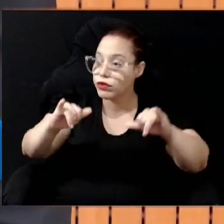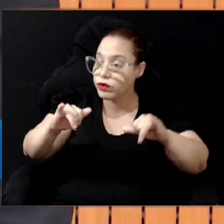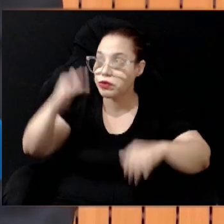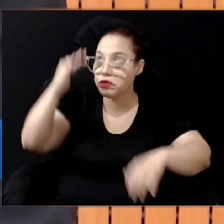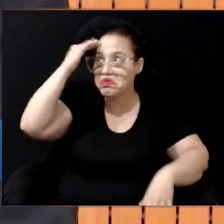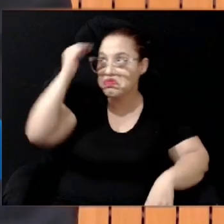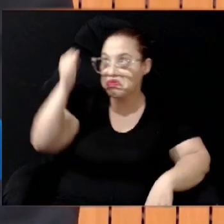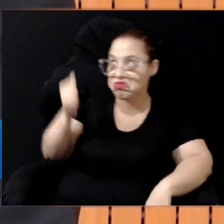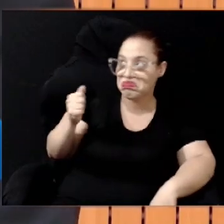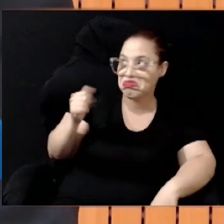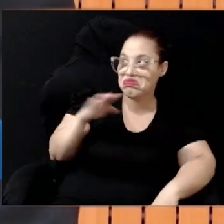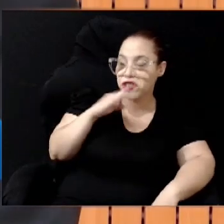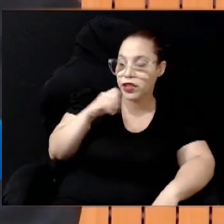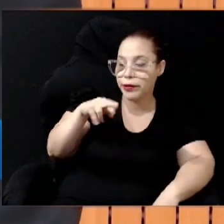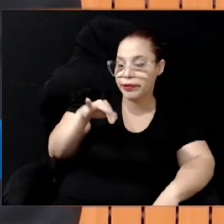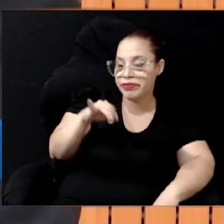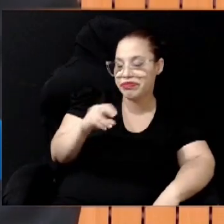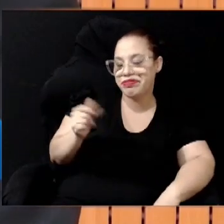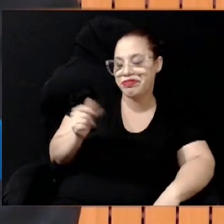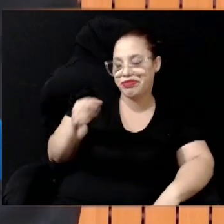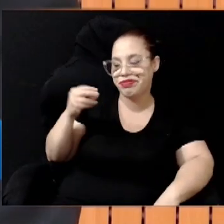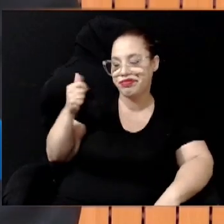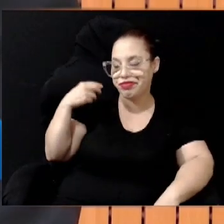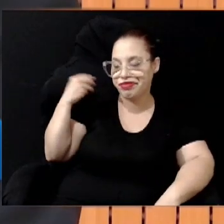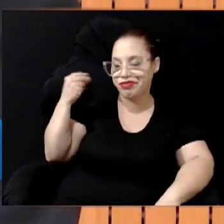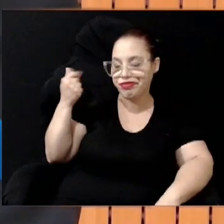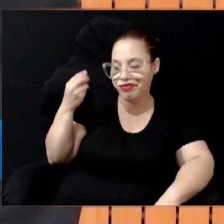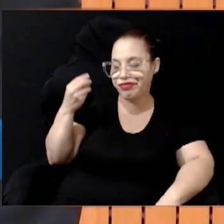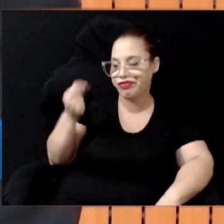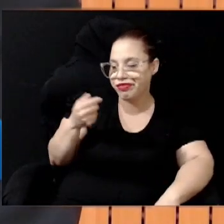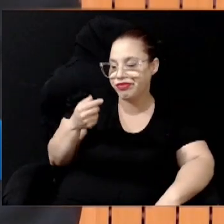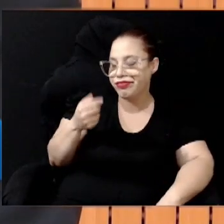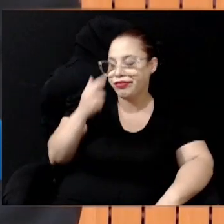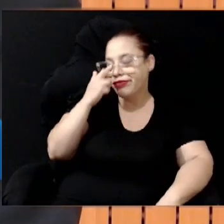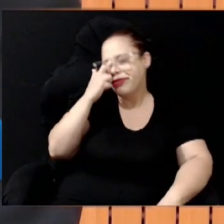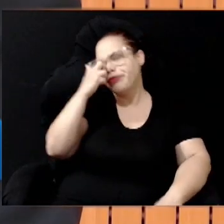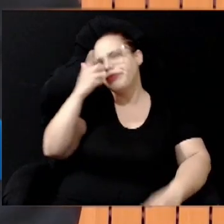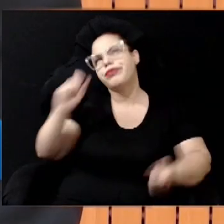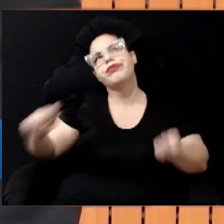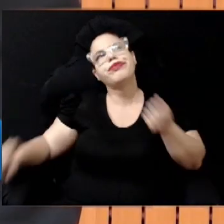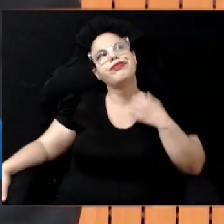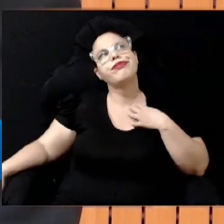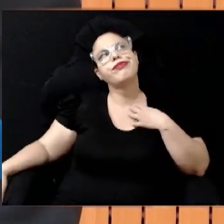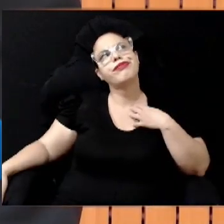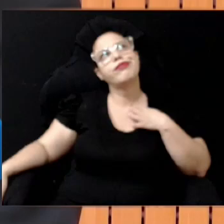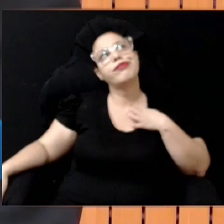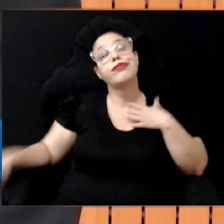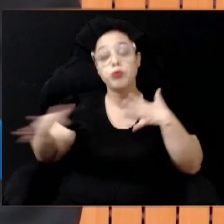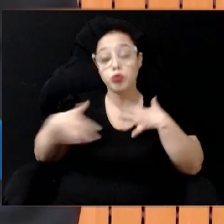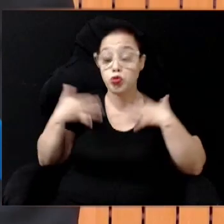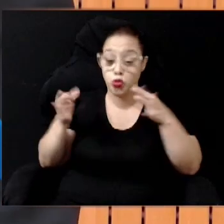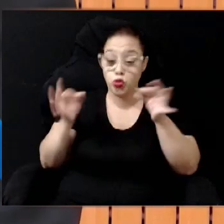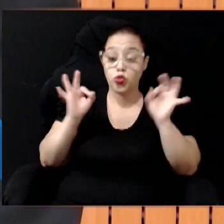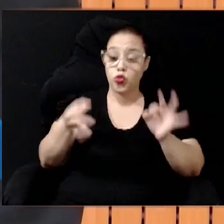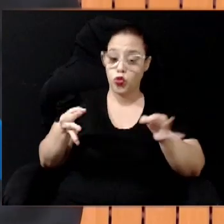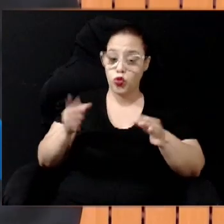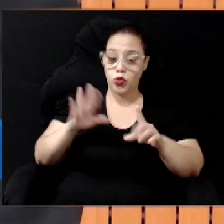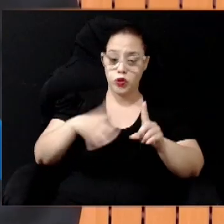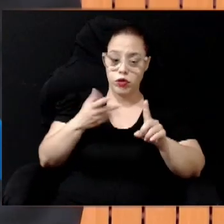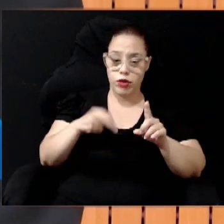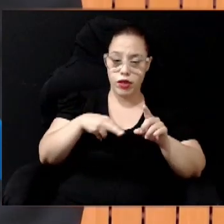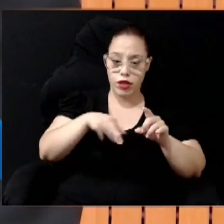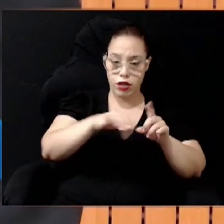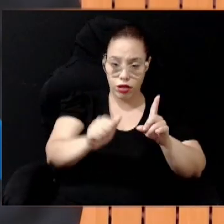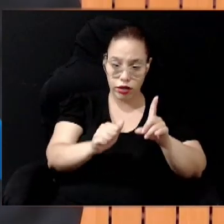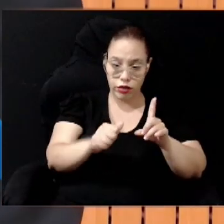Maiara já há um bom tempo. E o que mais me alegra nesta justa homenagem, Maiara, Kelly,